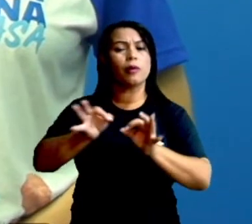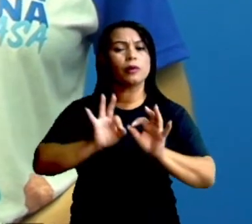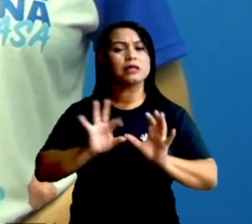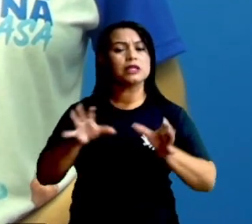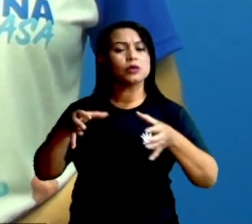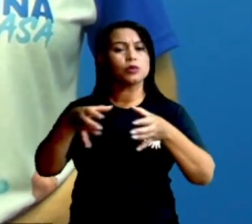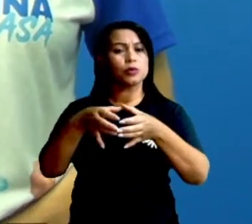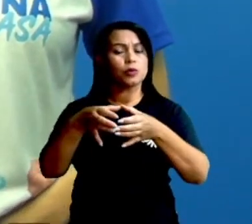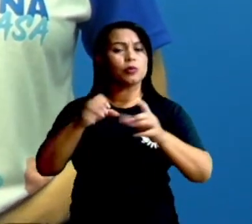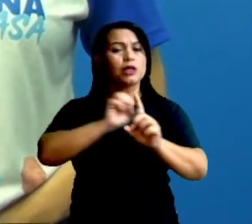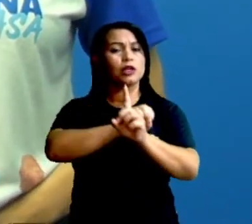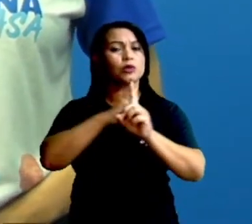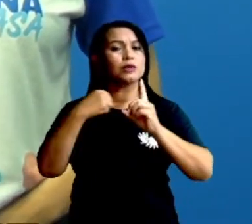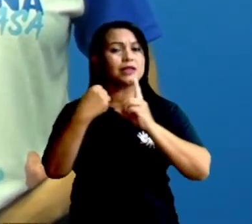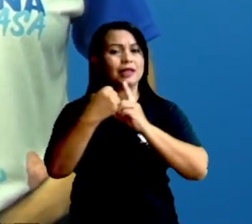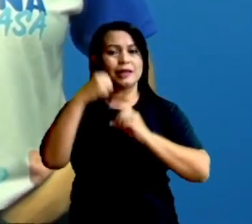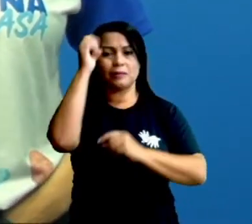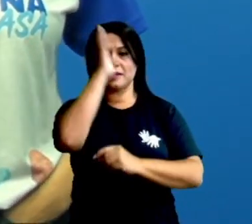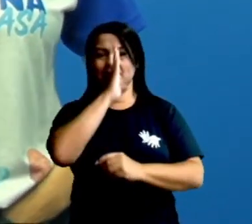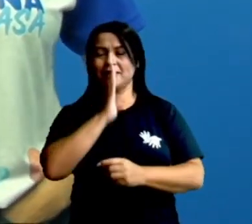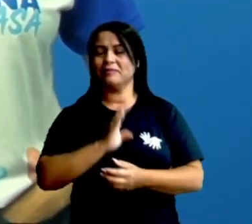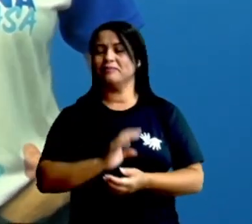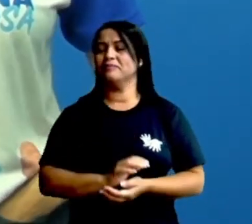formação da sociedade brasileira.